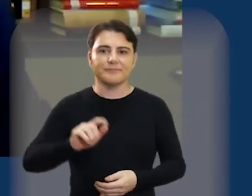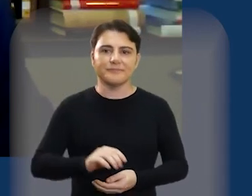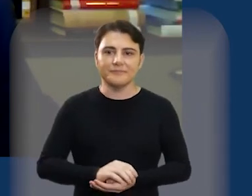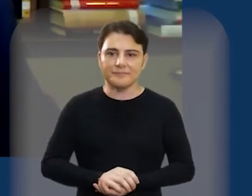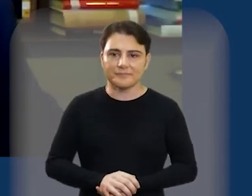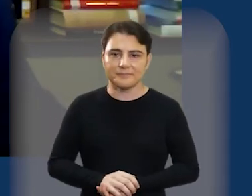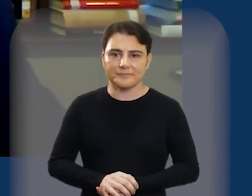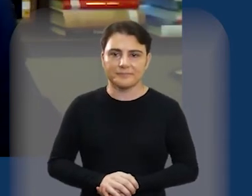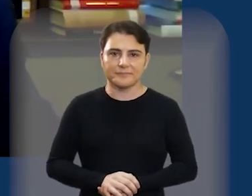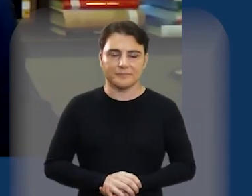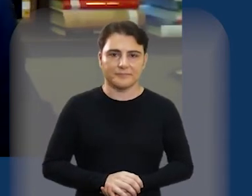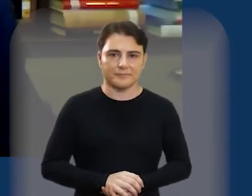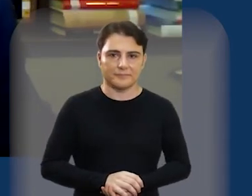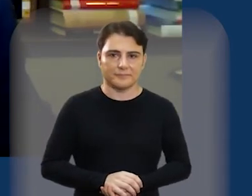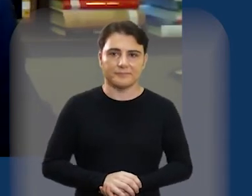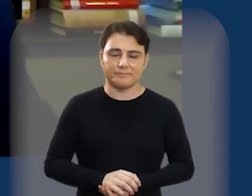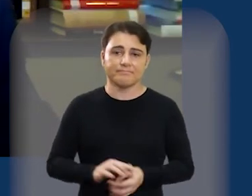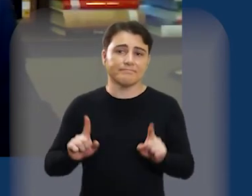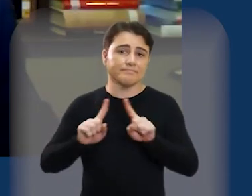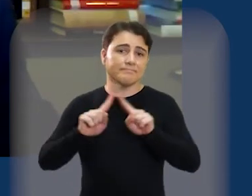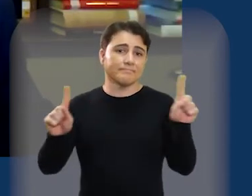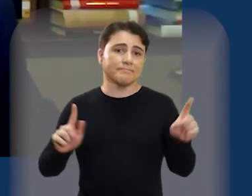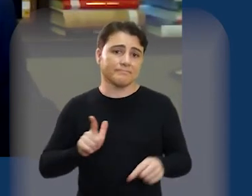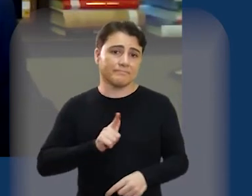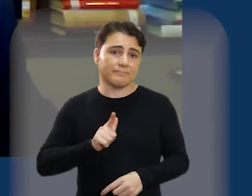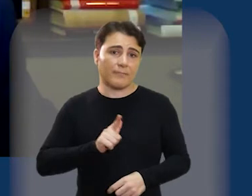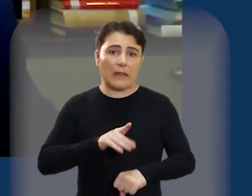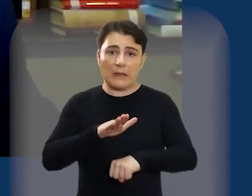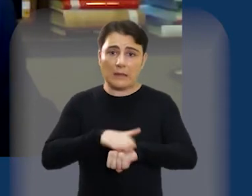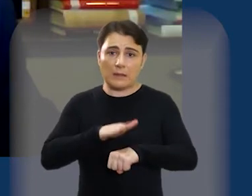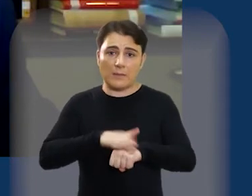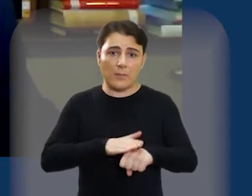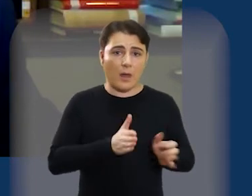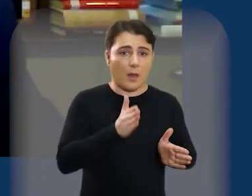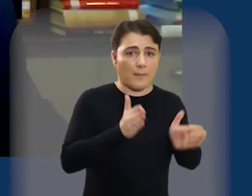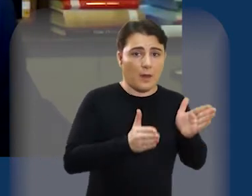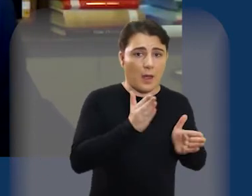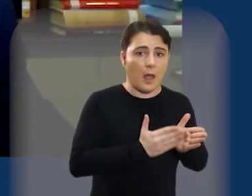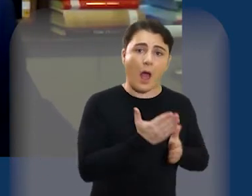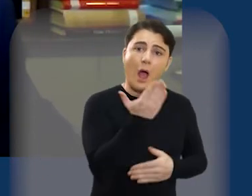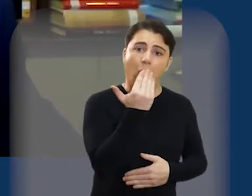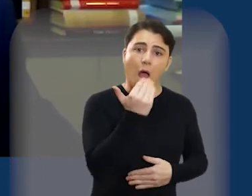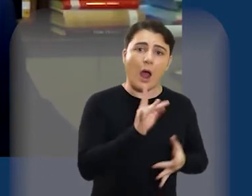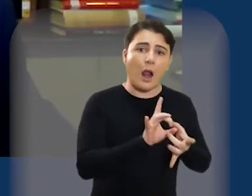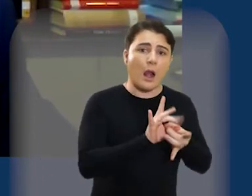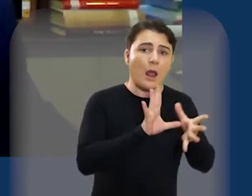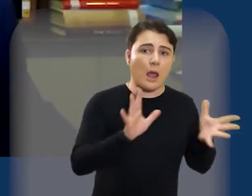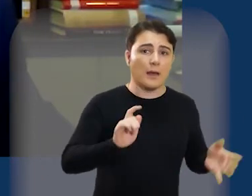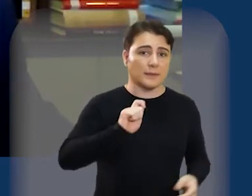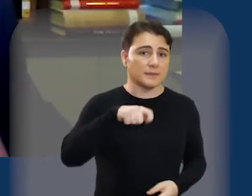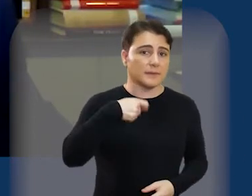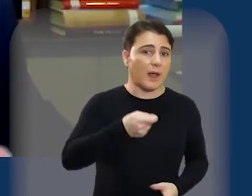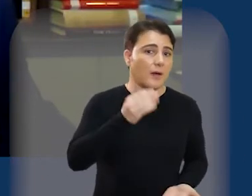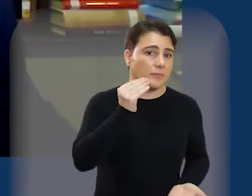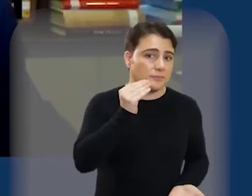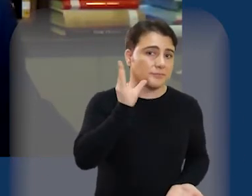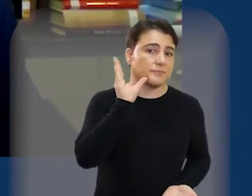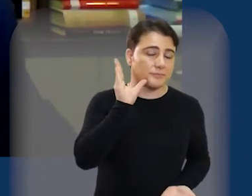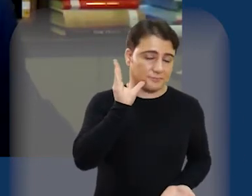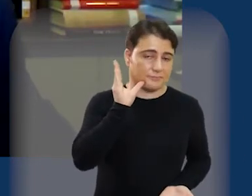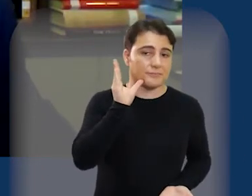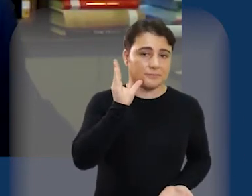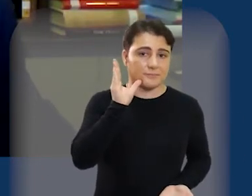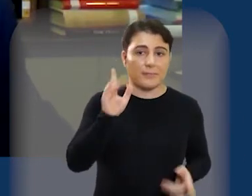massa gorda, né? Ou seja, os períodos em que a alimentação é permitida são chamados de janelas